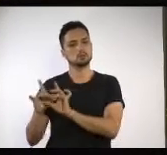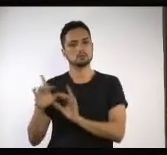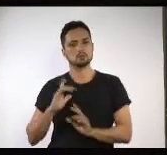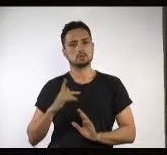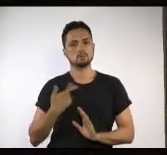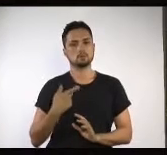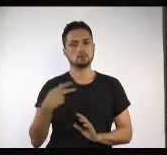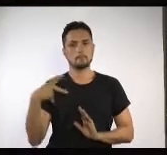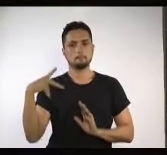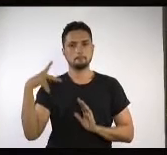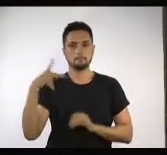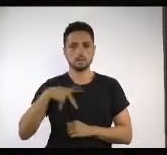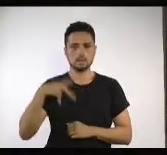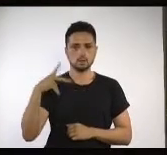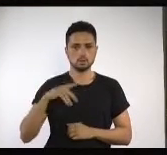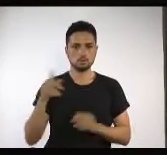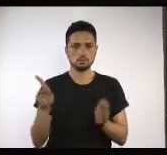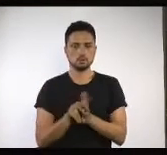Nosso,